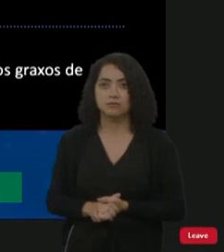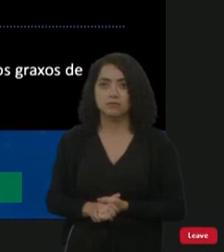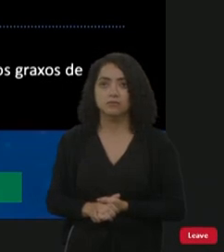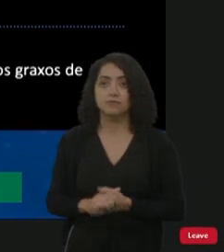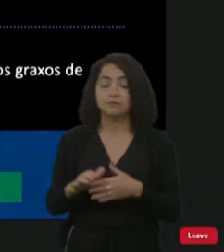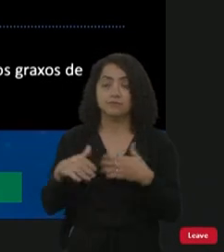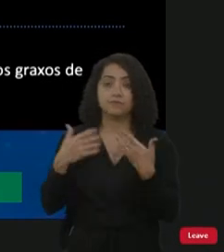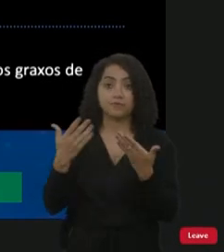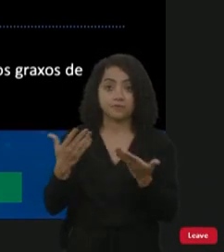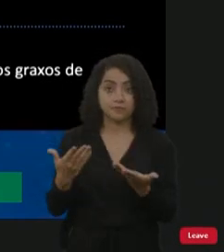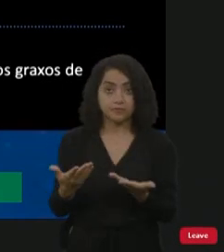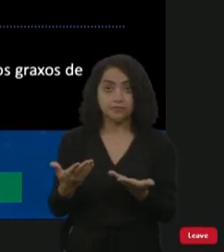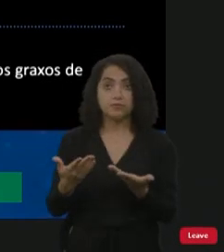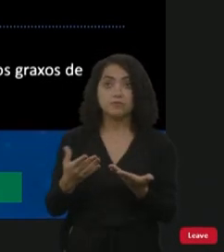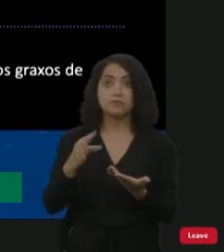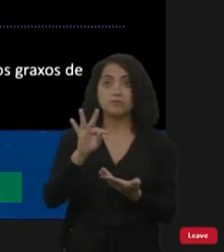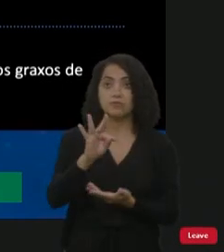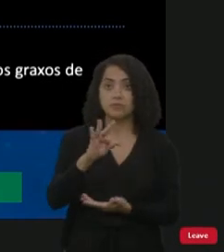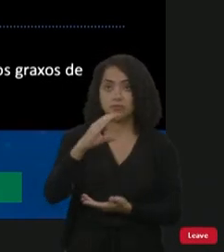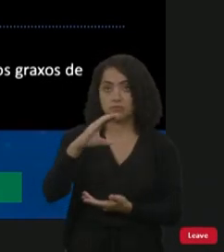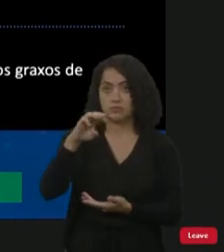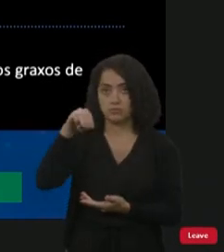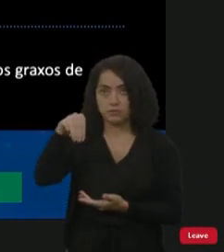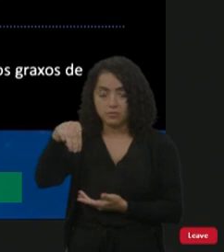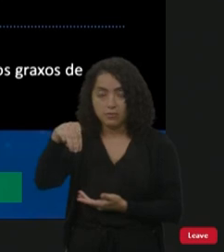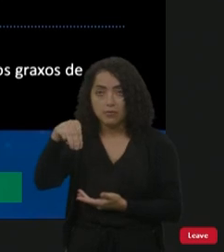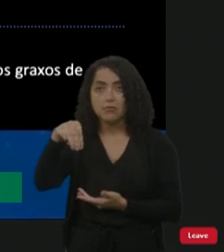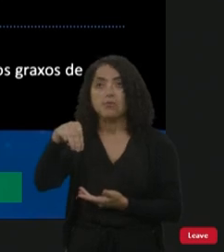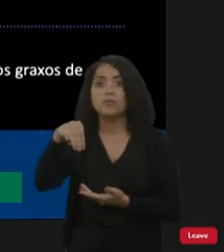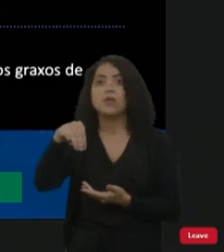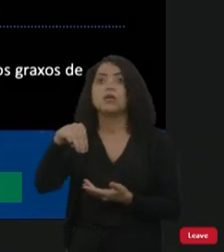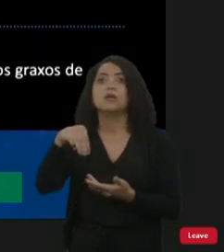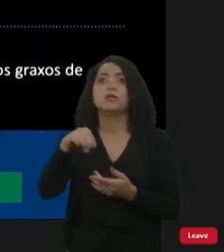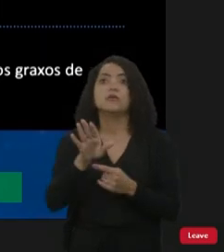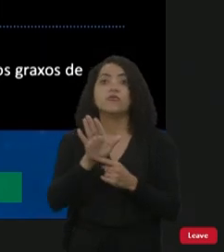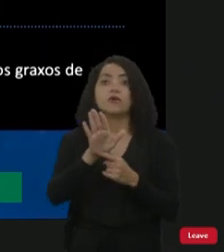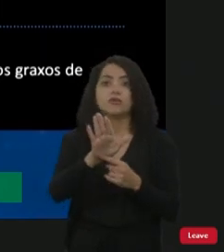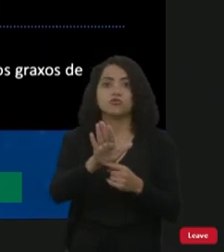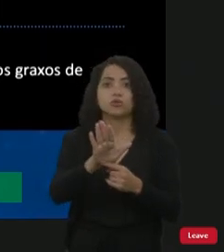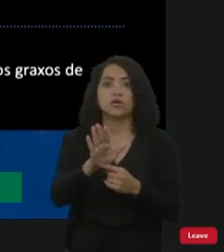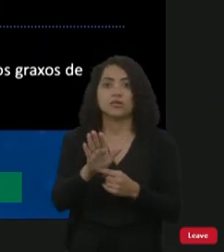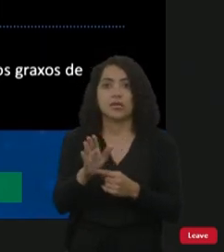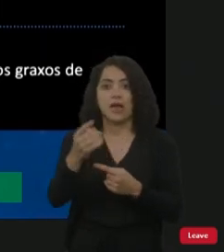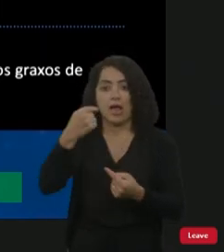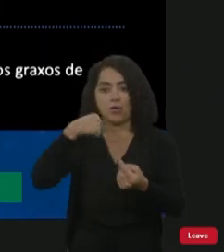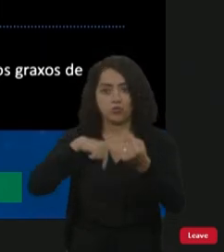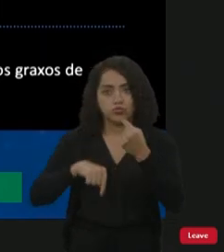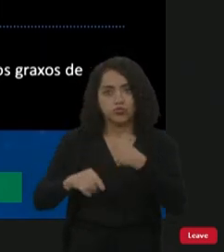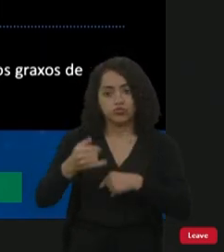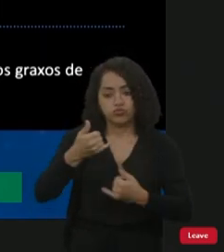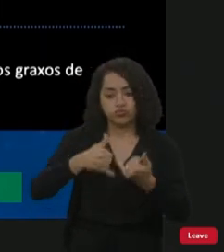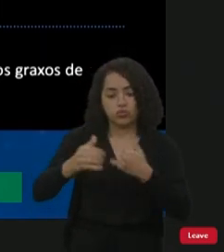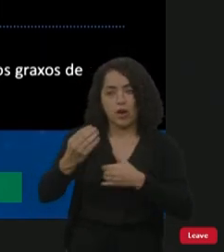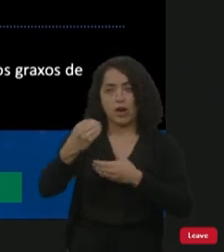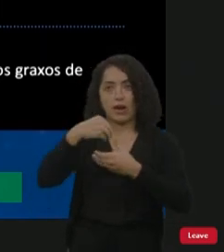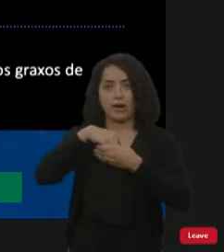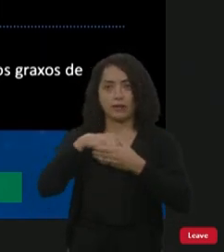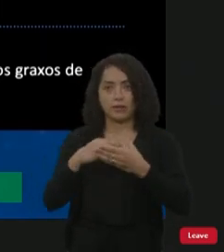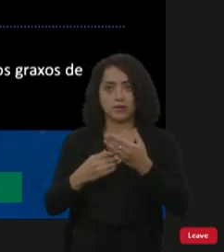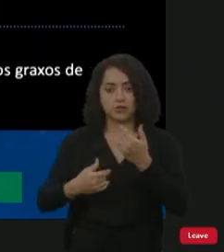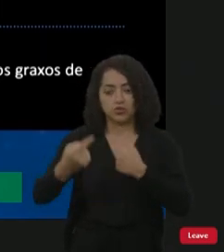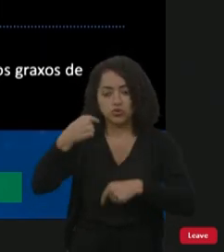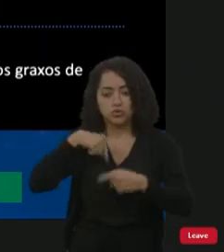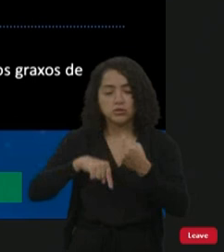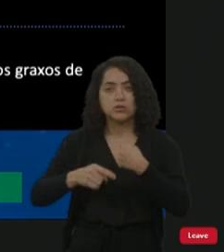Então, esse TCM ele vai servir como um substrato de energia para esses pacientes, né? Então, a